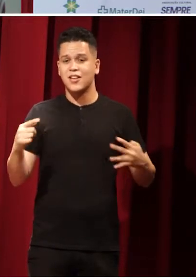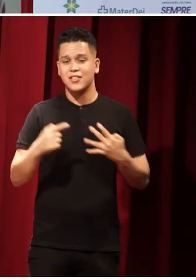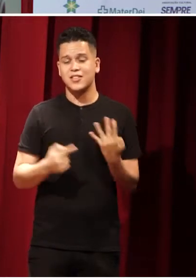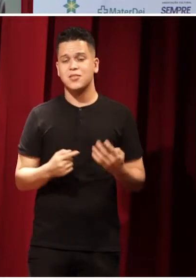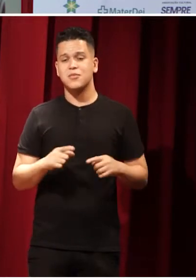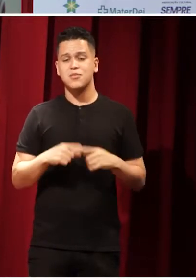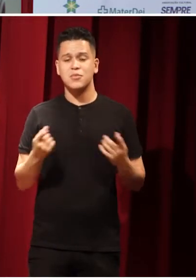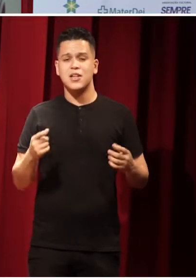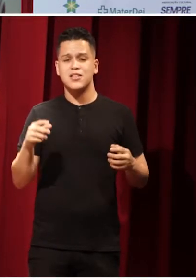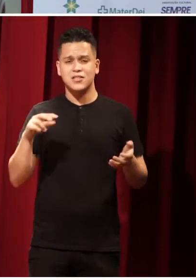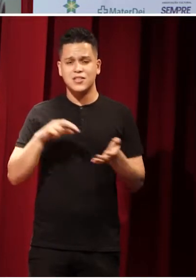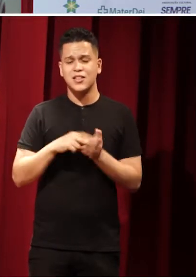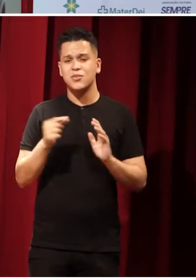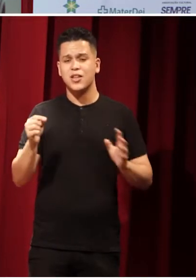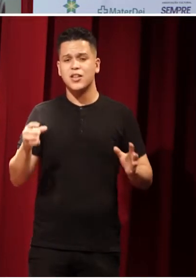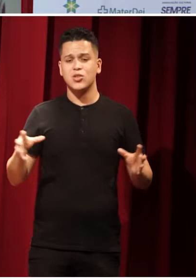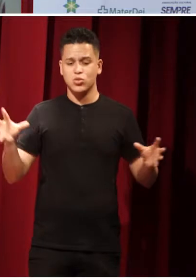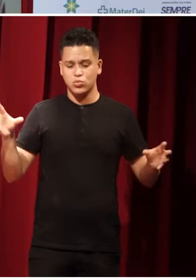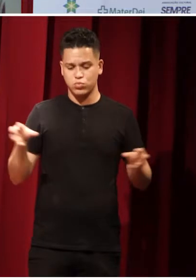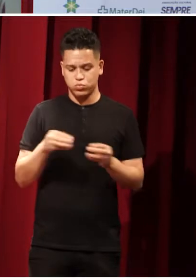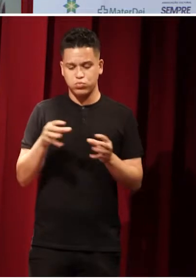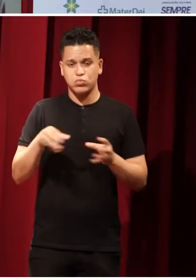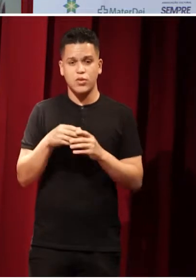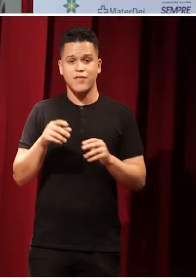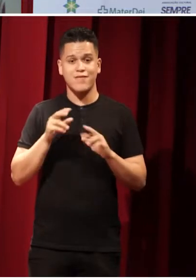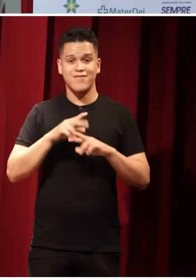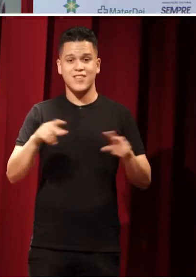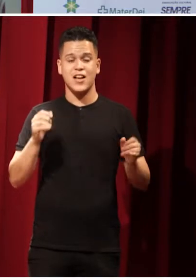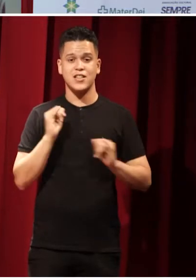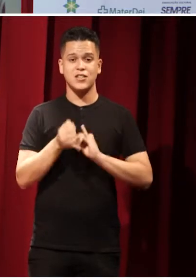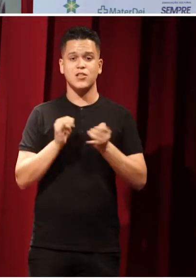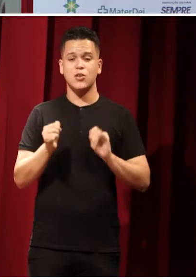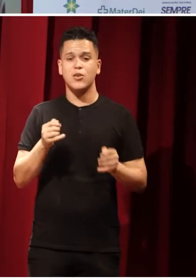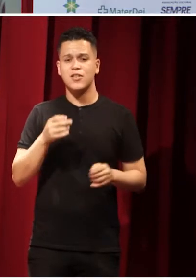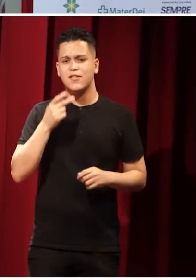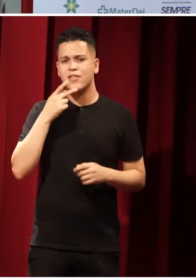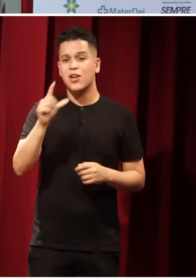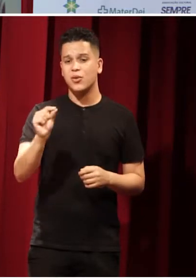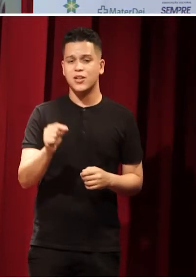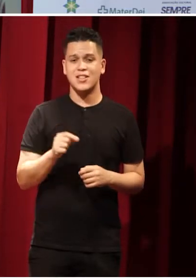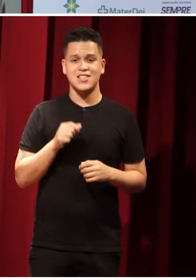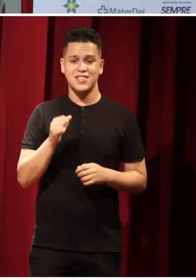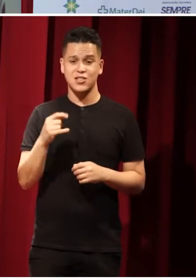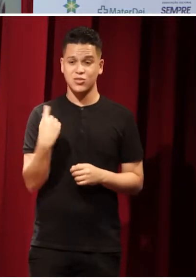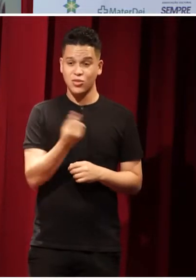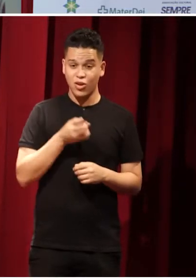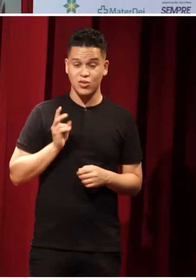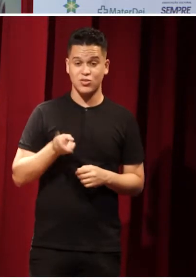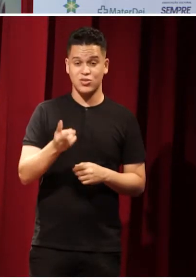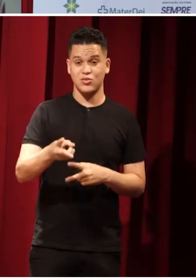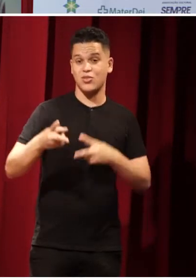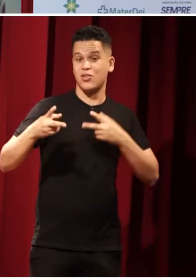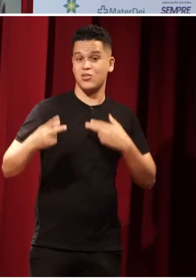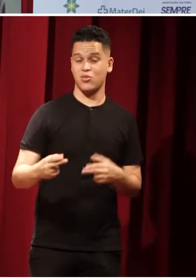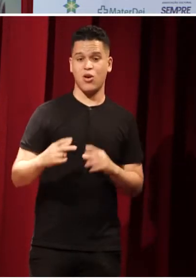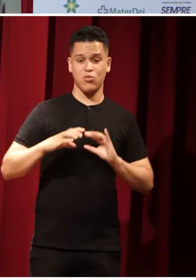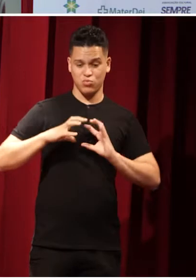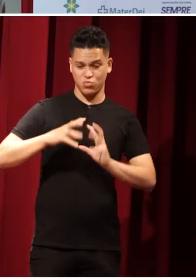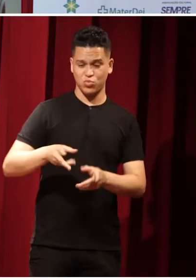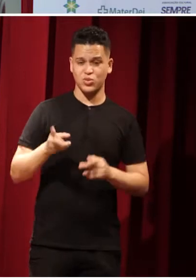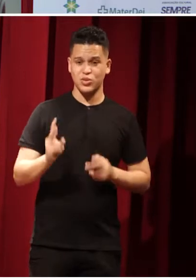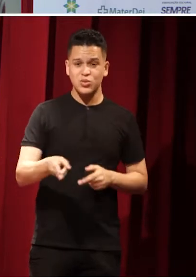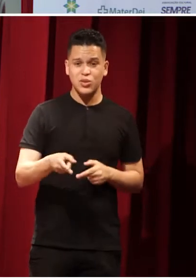É uma reunião de informações dizendo, se o mundo continuar do jeito que está, nós estamos